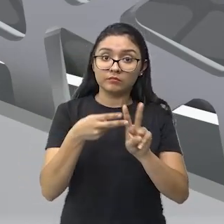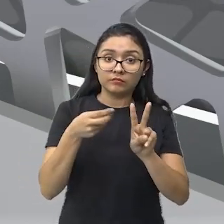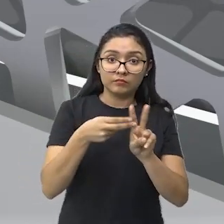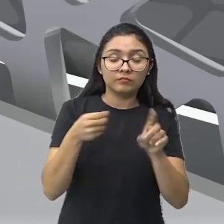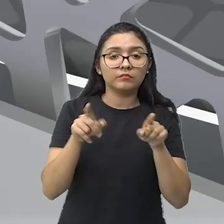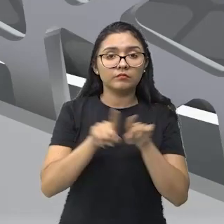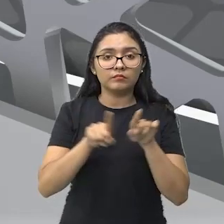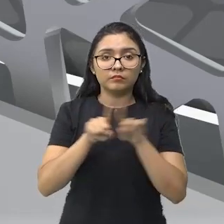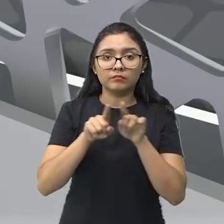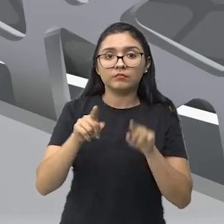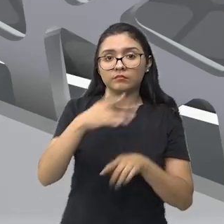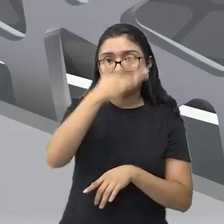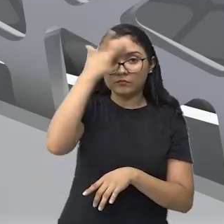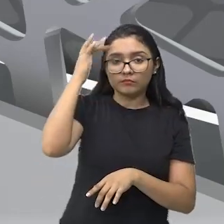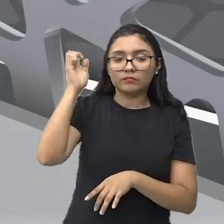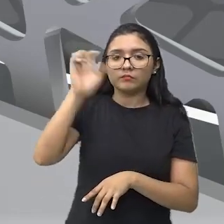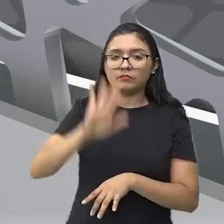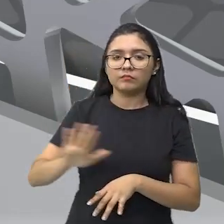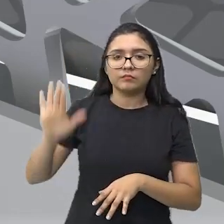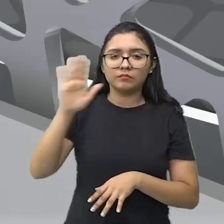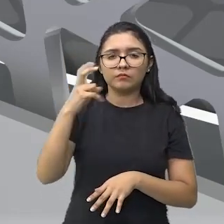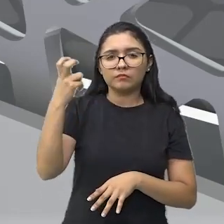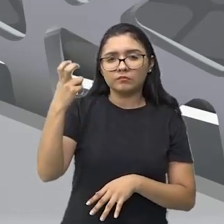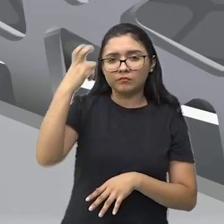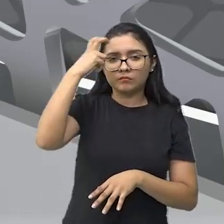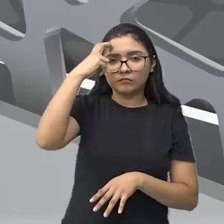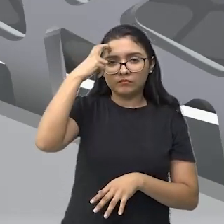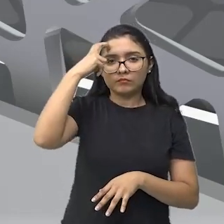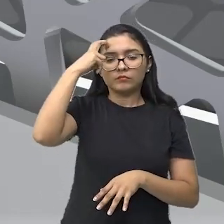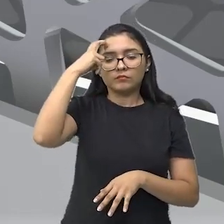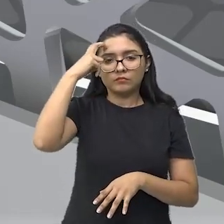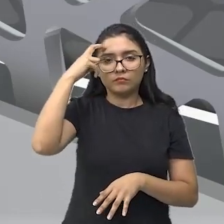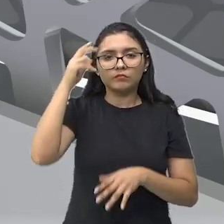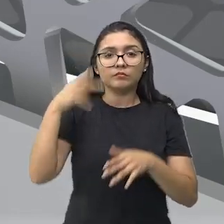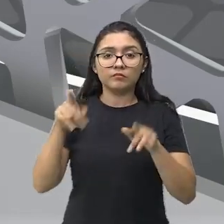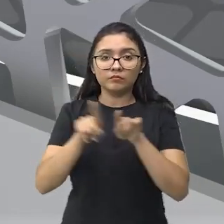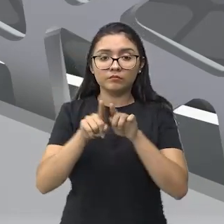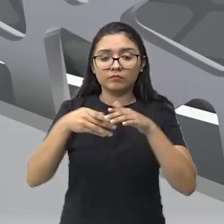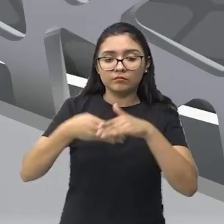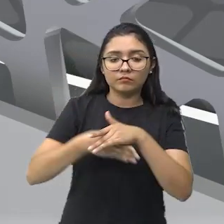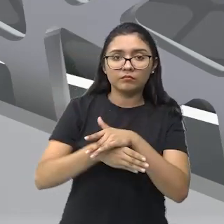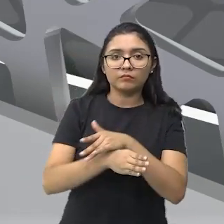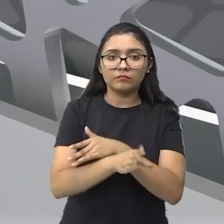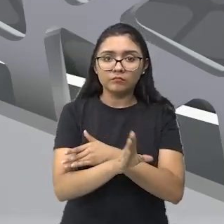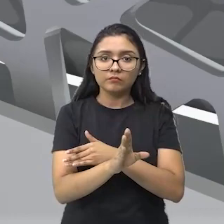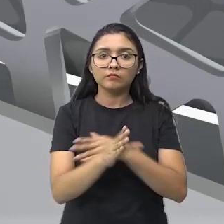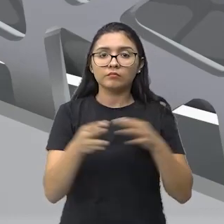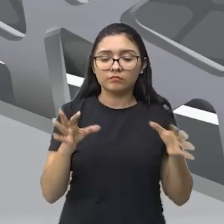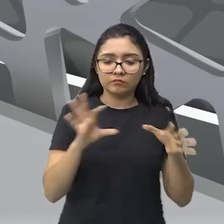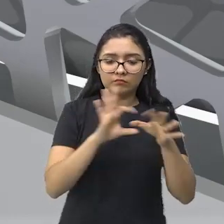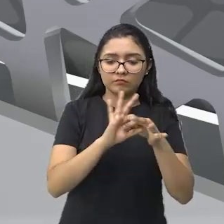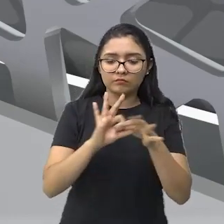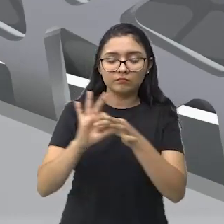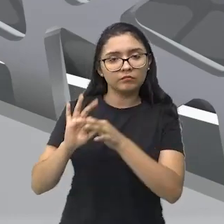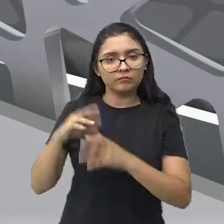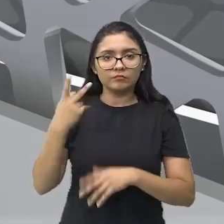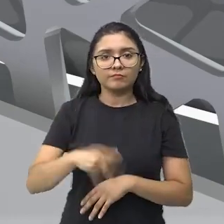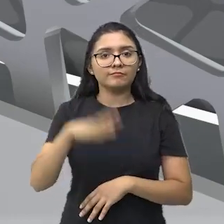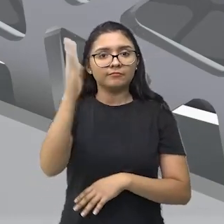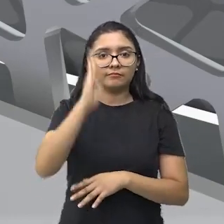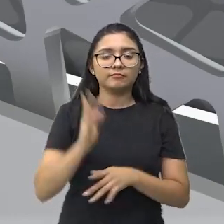essa miscigenação, né, de cultura e costumes foram se agregando não só no Brasil, mas